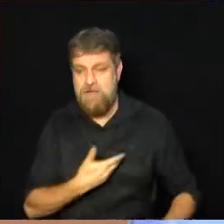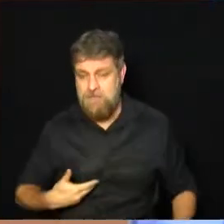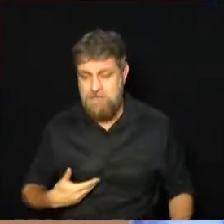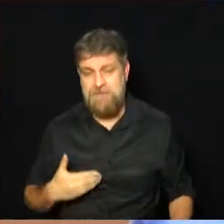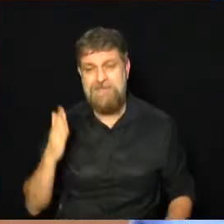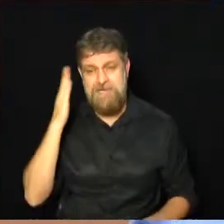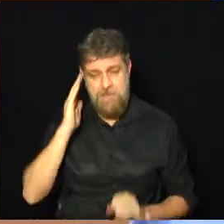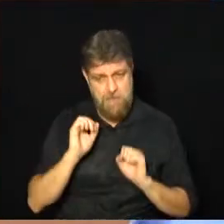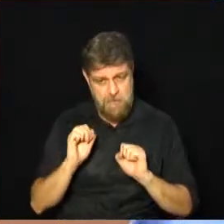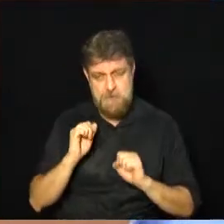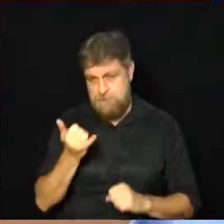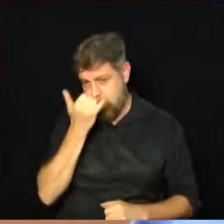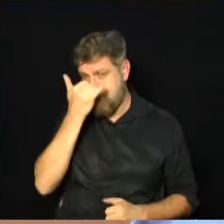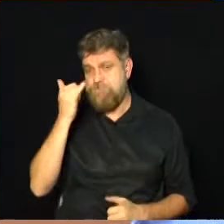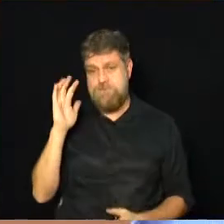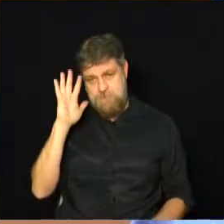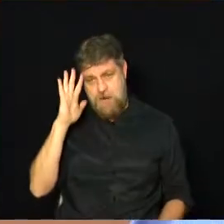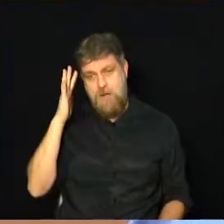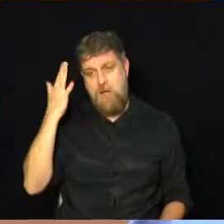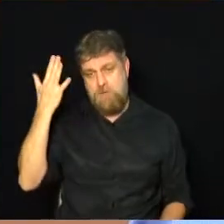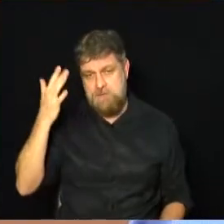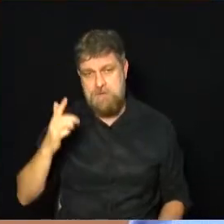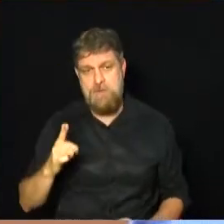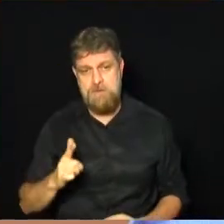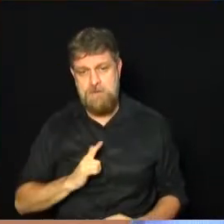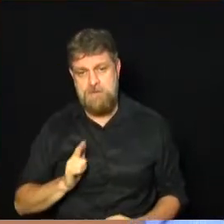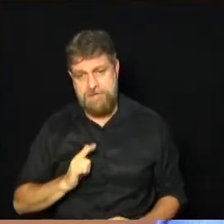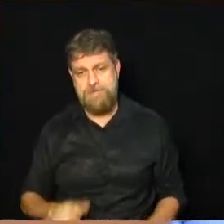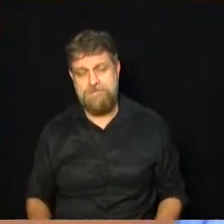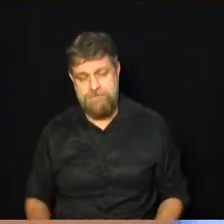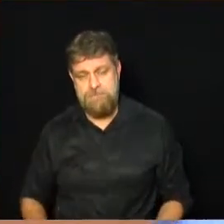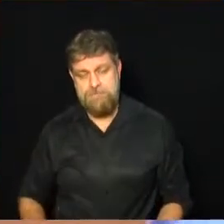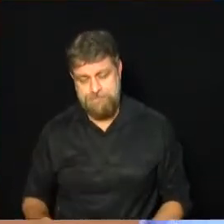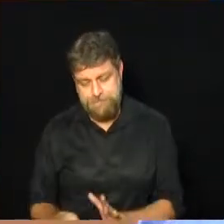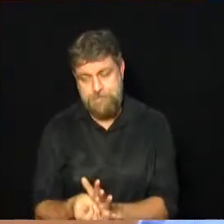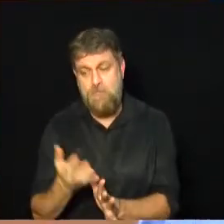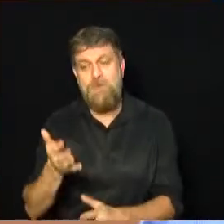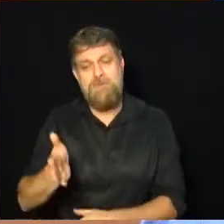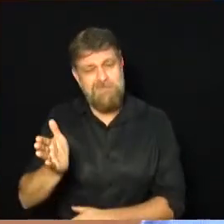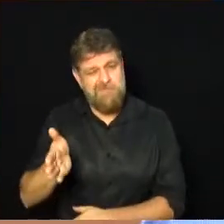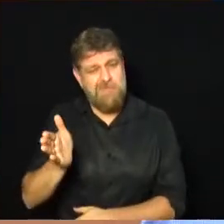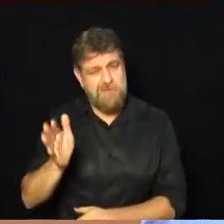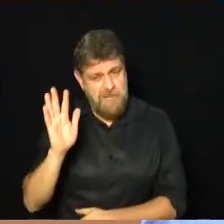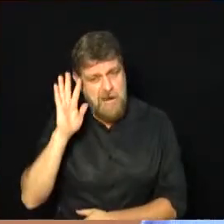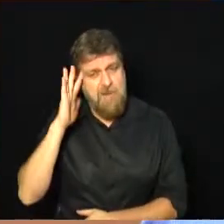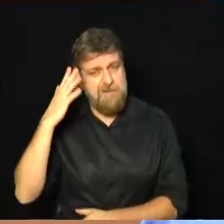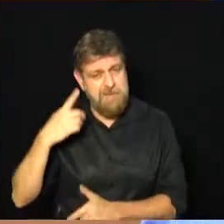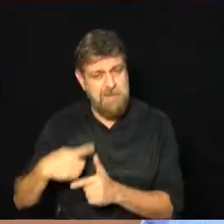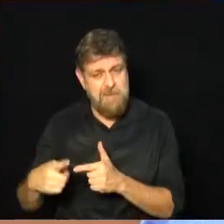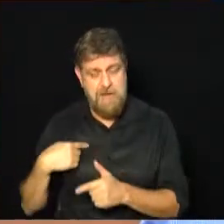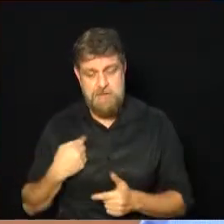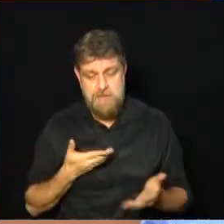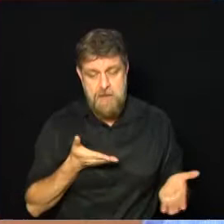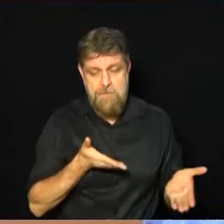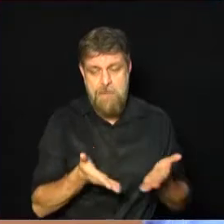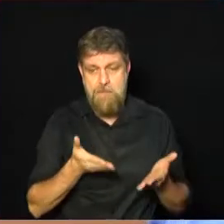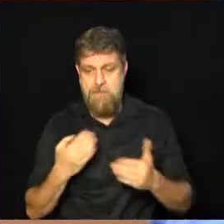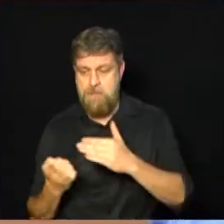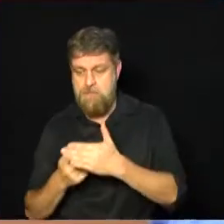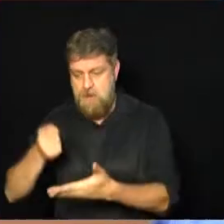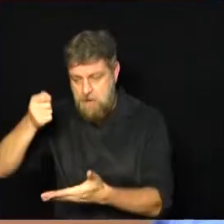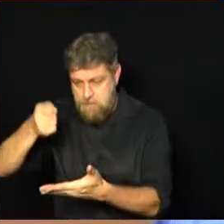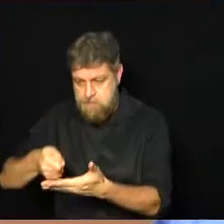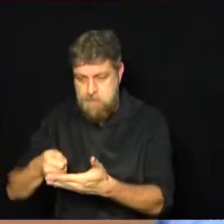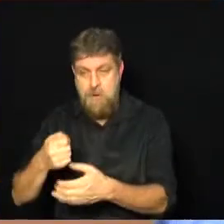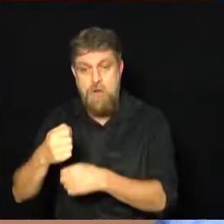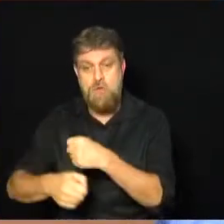coisa que até tem uma certa, vamos dizer, frequência. Então, foi isso que foi feito. Fizemos a licitação em 2017,